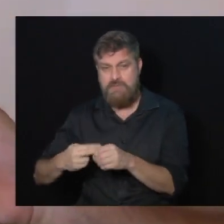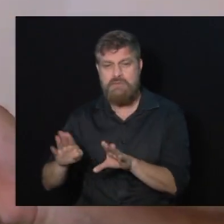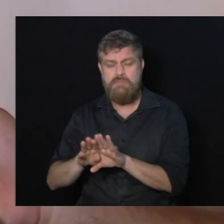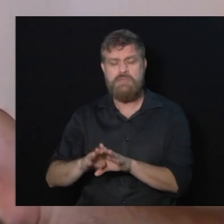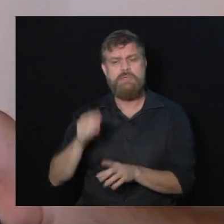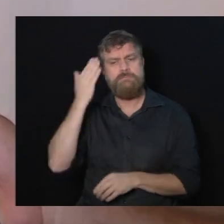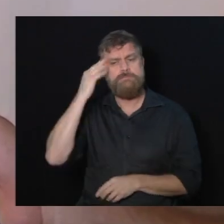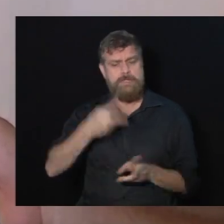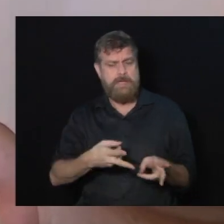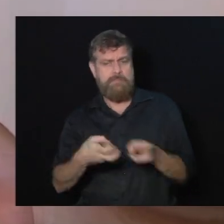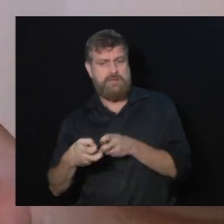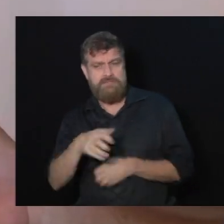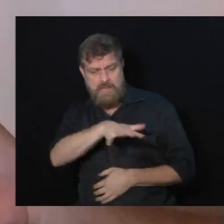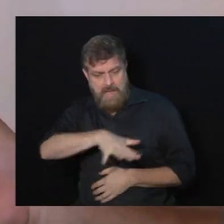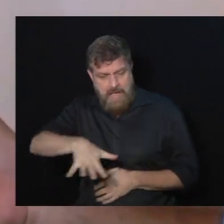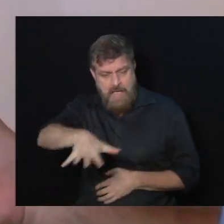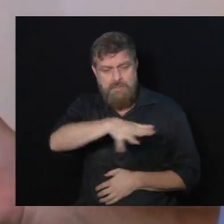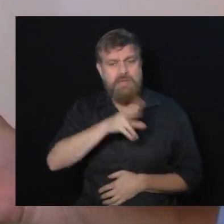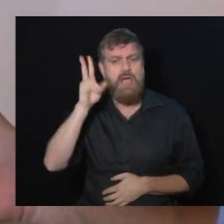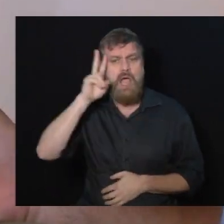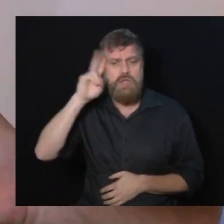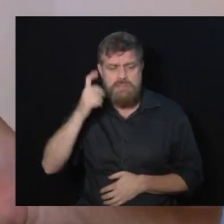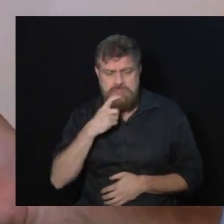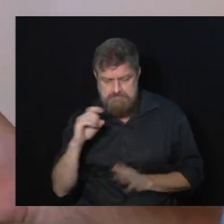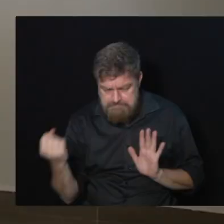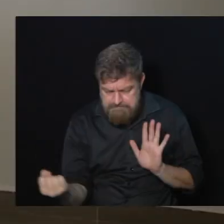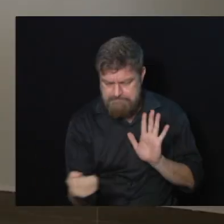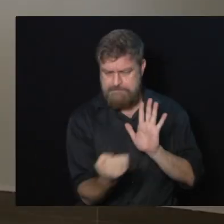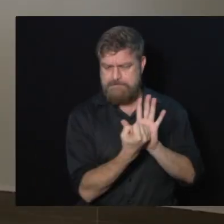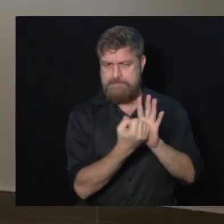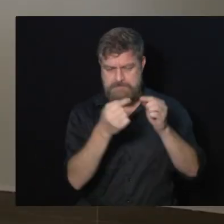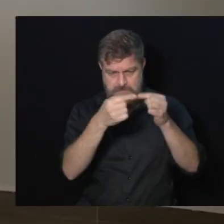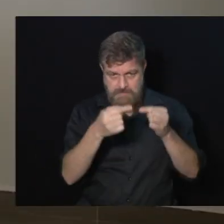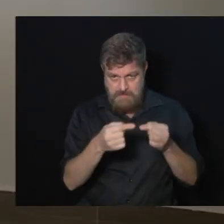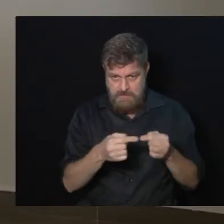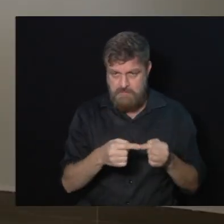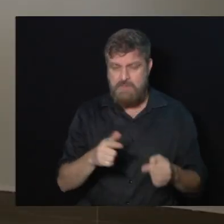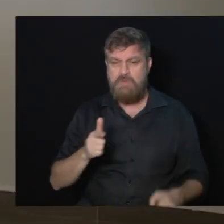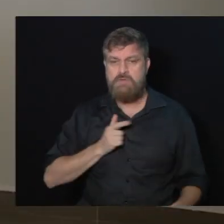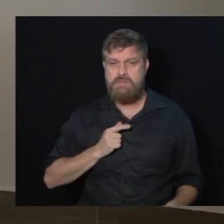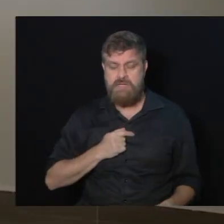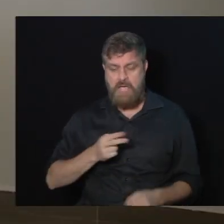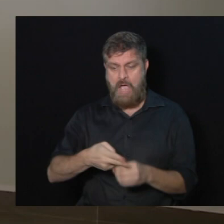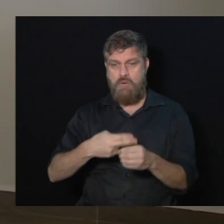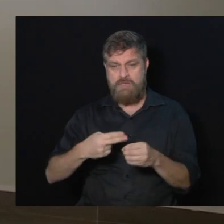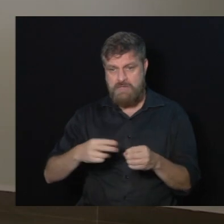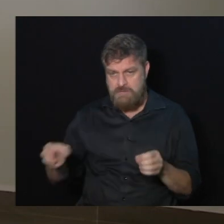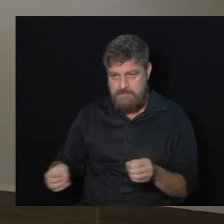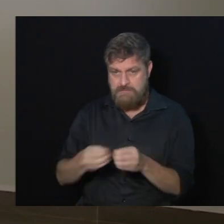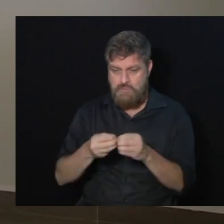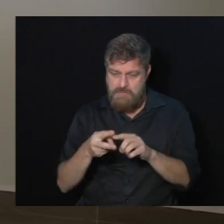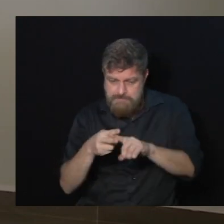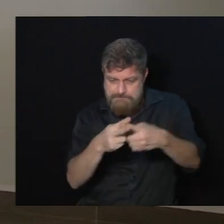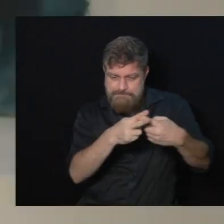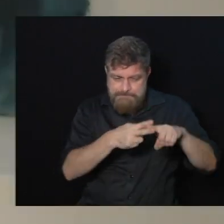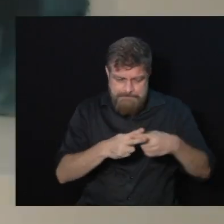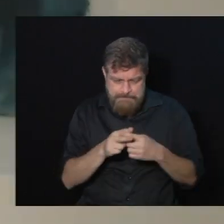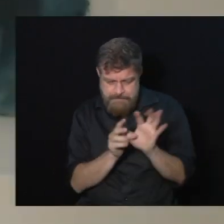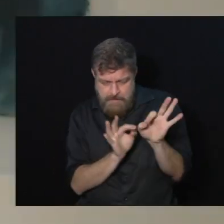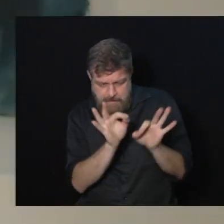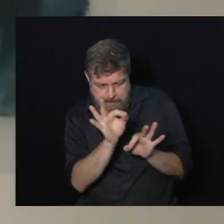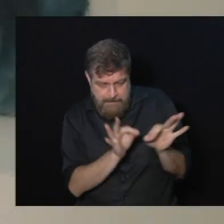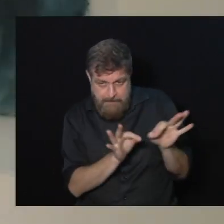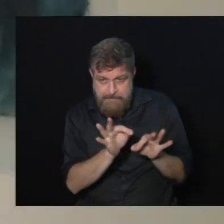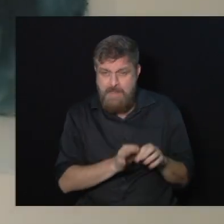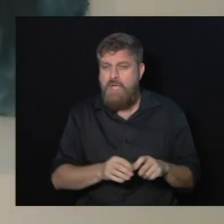entendendo que era importante esse espaço para a história da cidade, para a sociedade, ela encampou o processo de restauração daqui, né? Então, esse era um